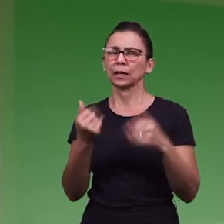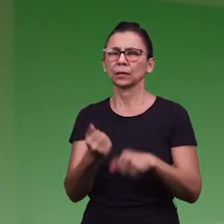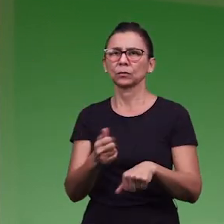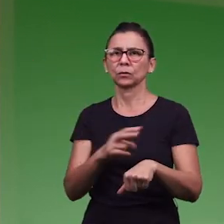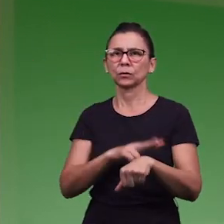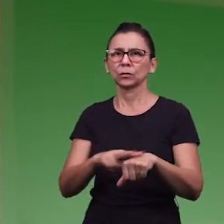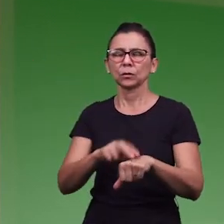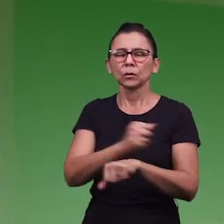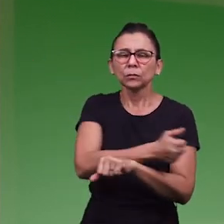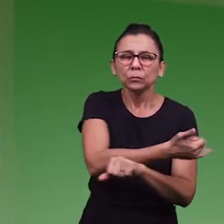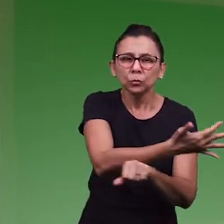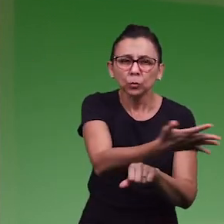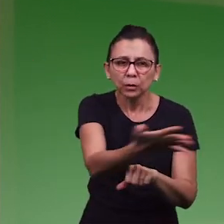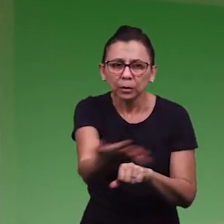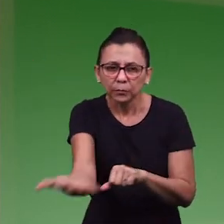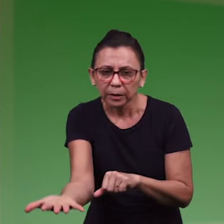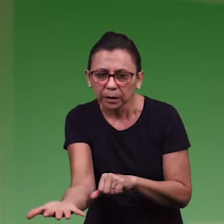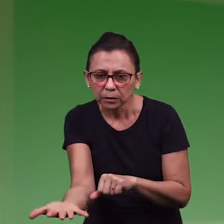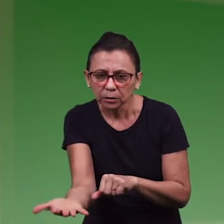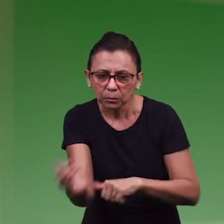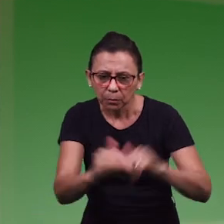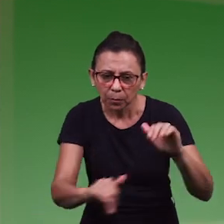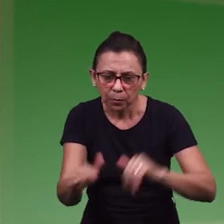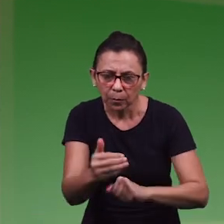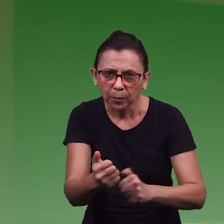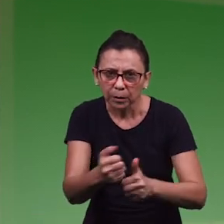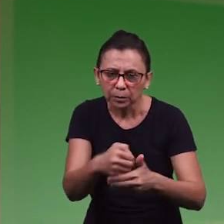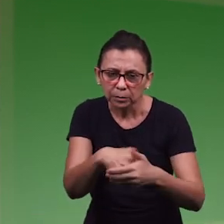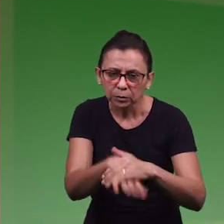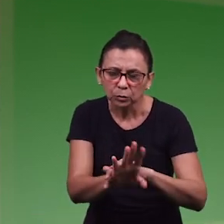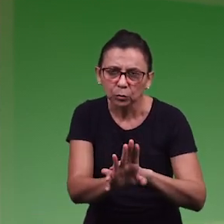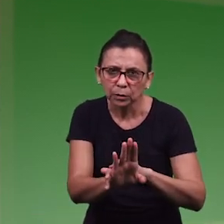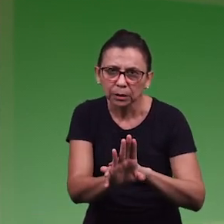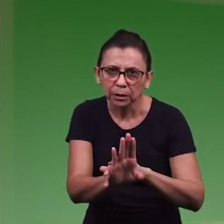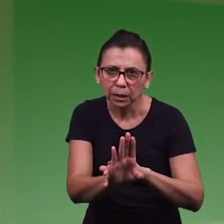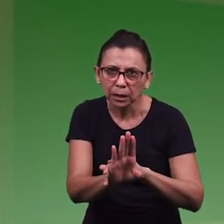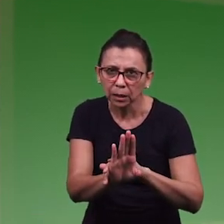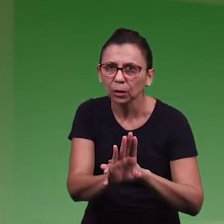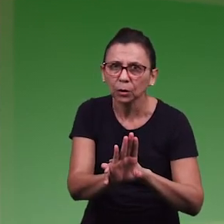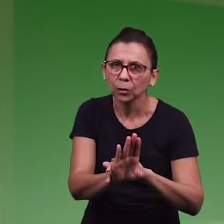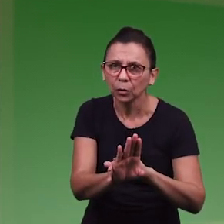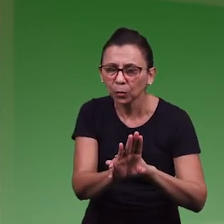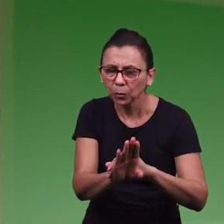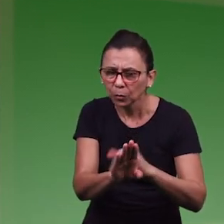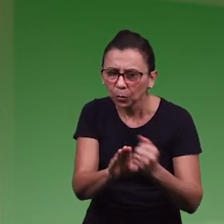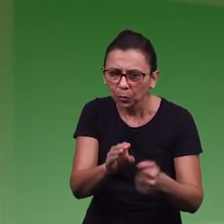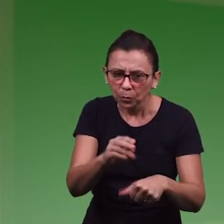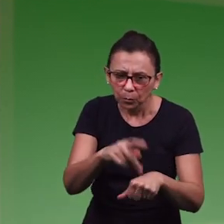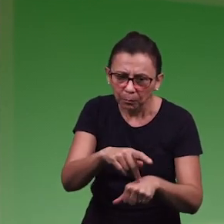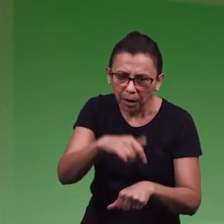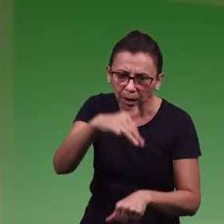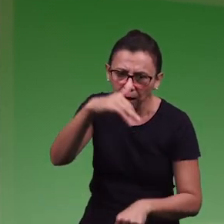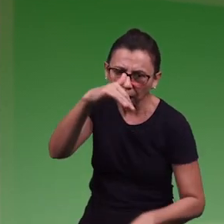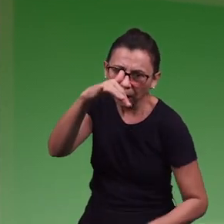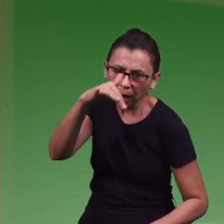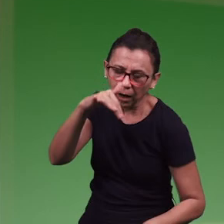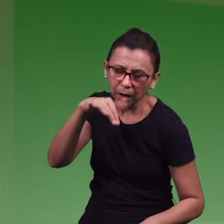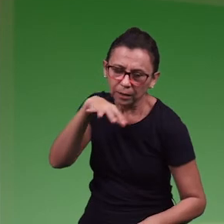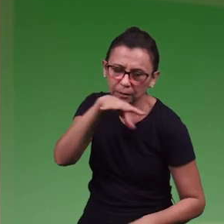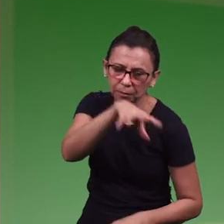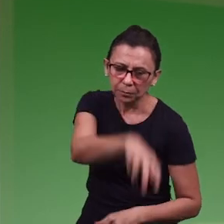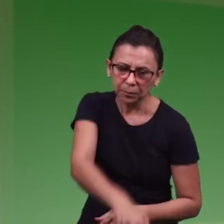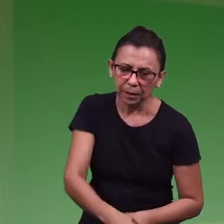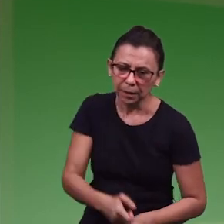um homem achou e escondeu. E pelo gozo dele vai, vende tudo quanto tem e compra